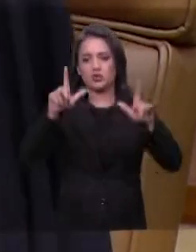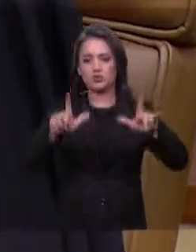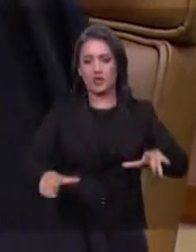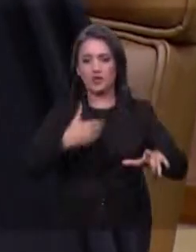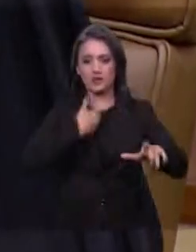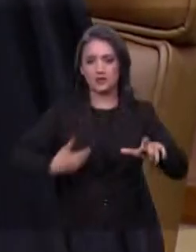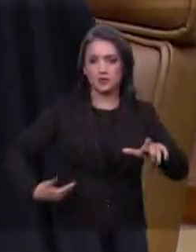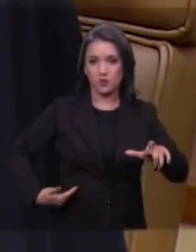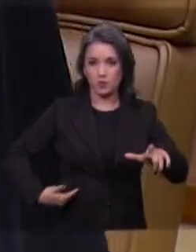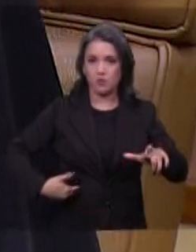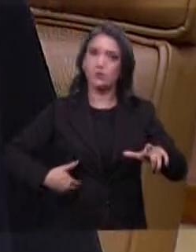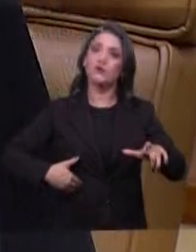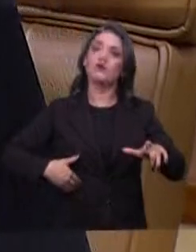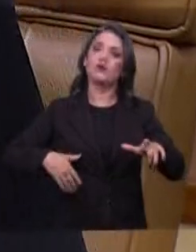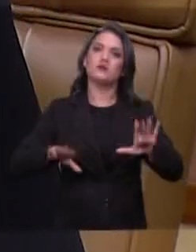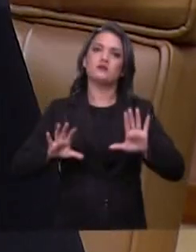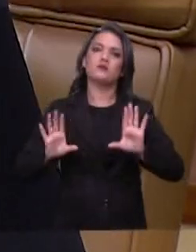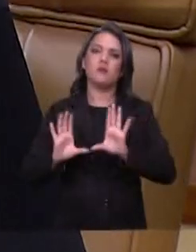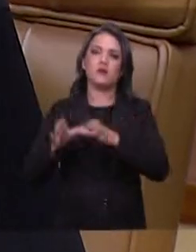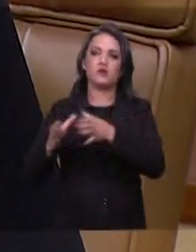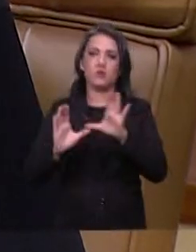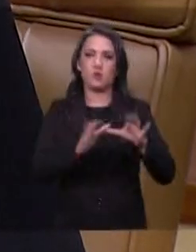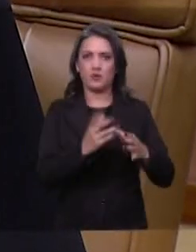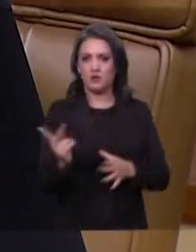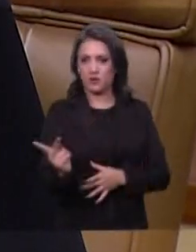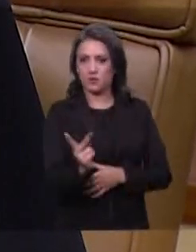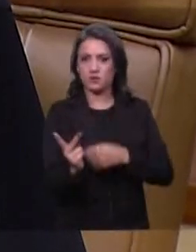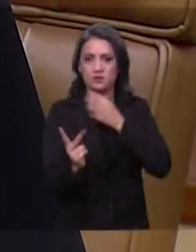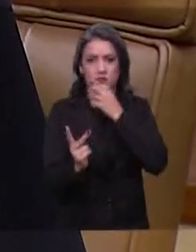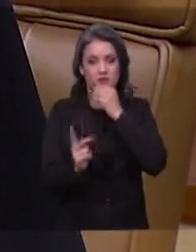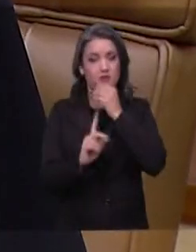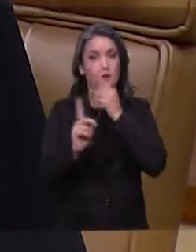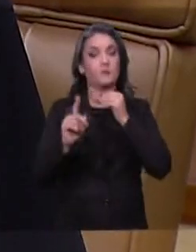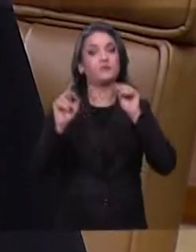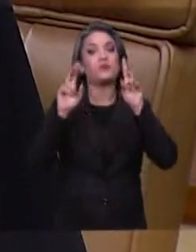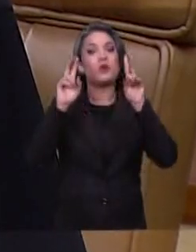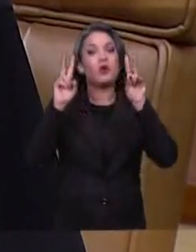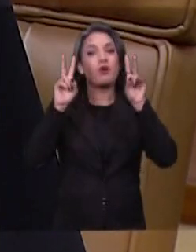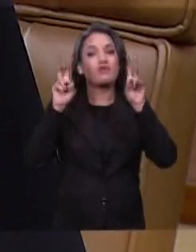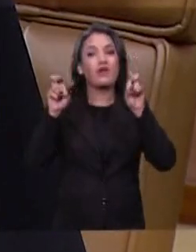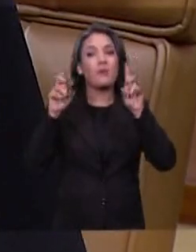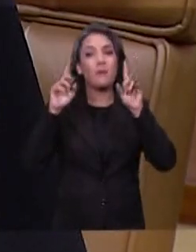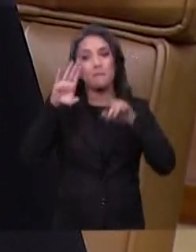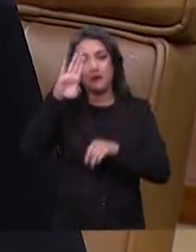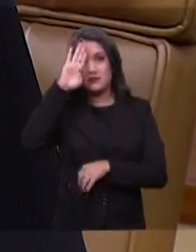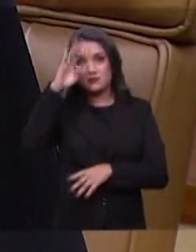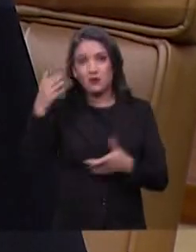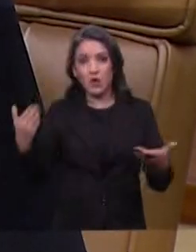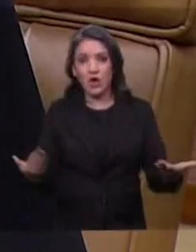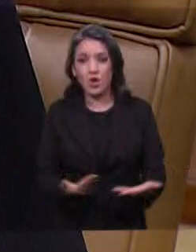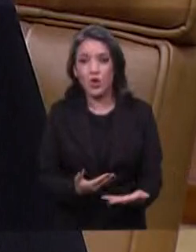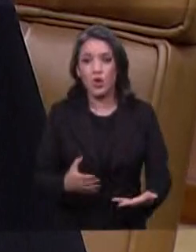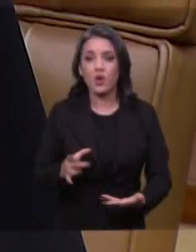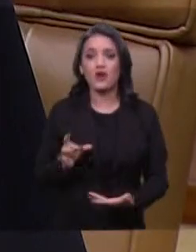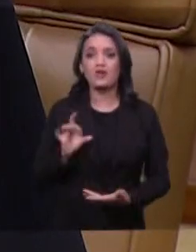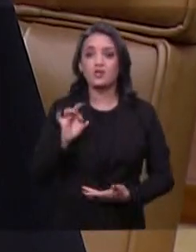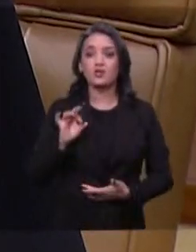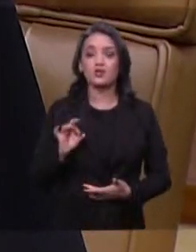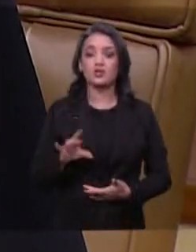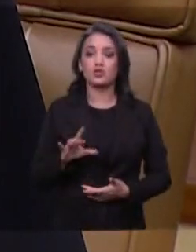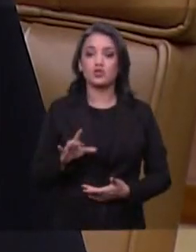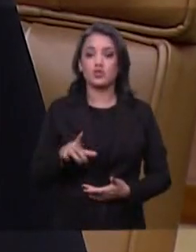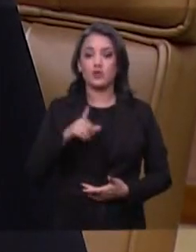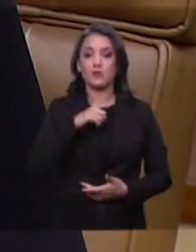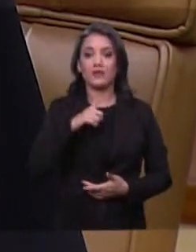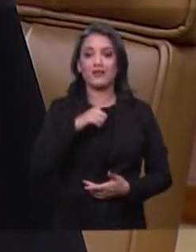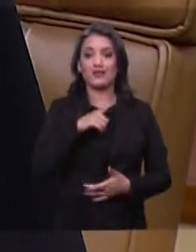devolutas às comunidades de fundos e fechos de passo. A questão em debate nesta ação, portanto, direciona-se